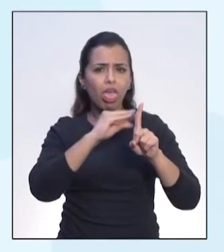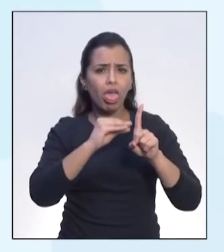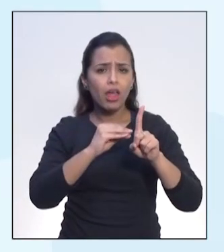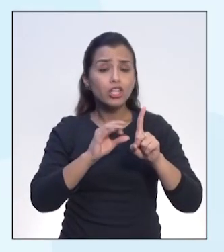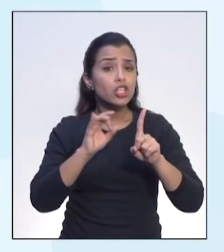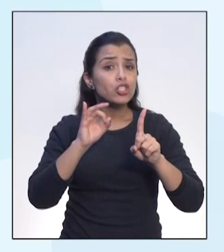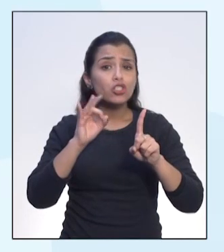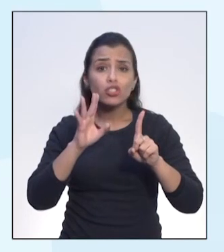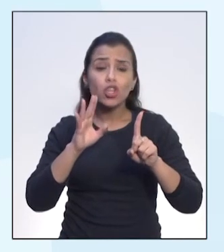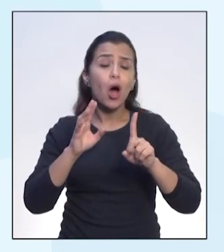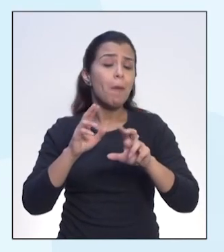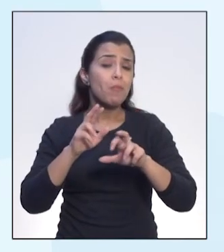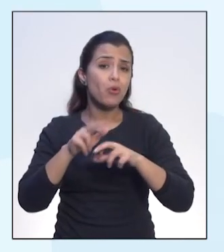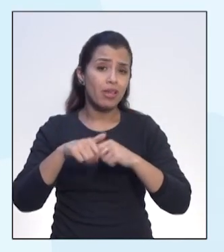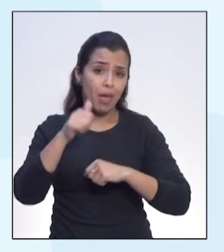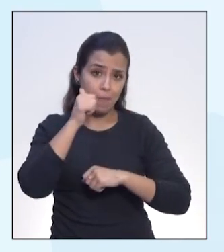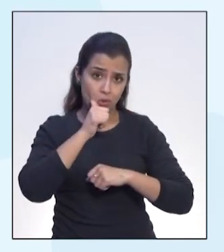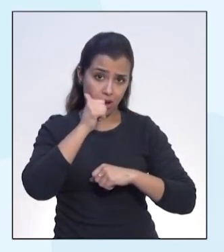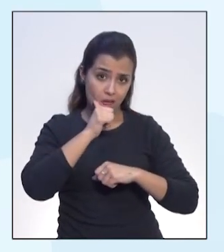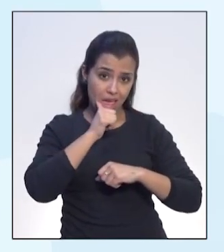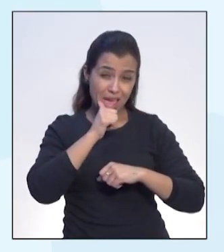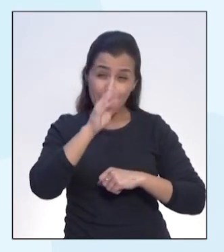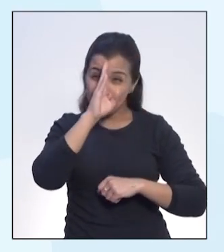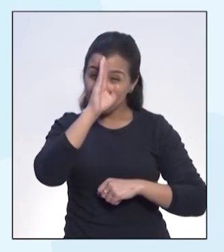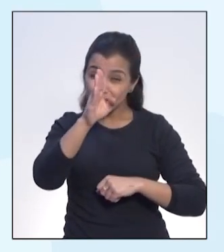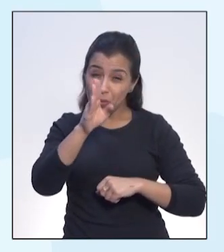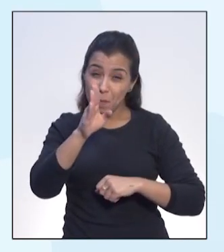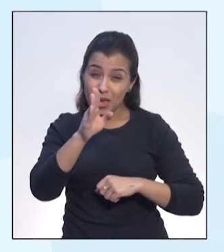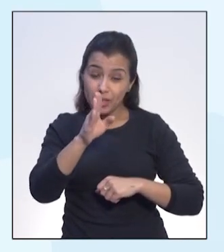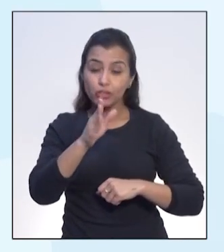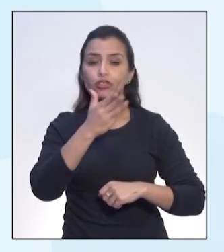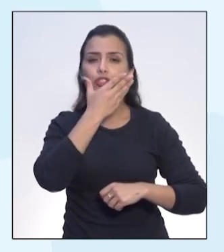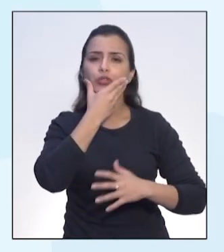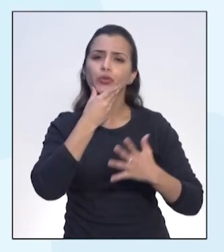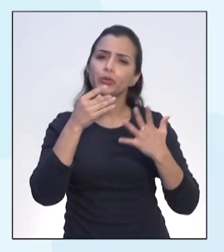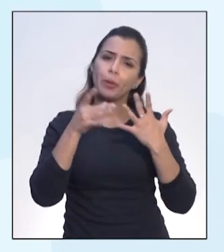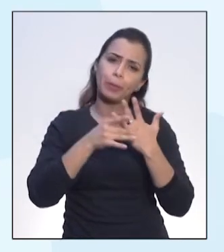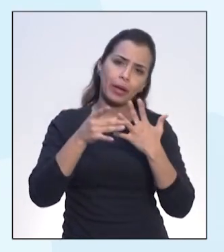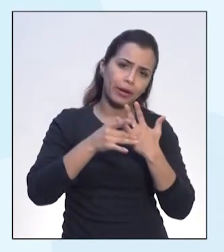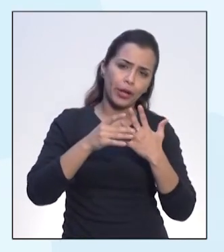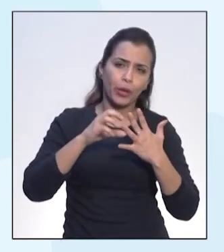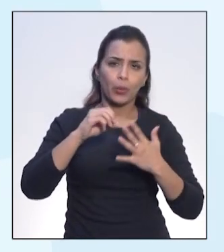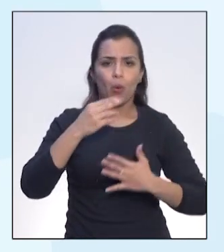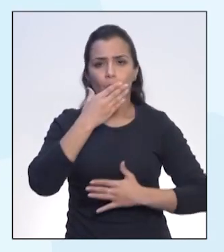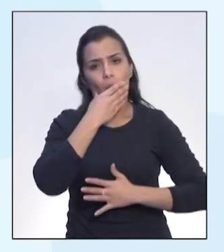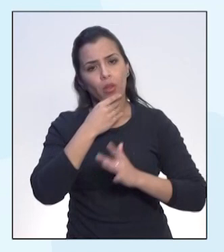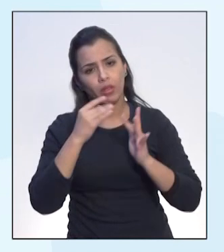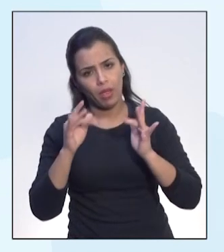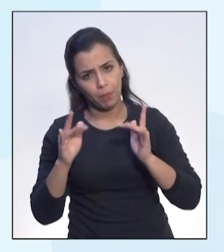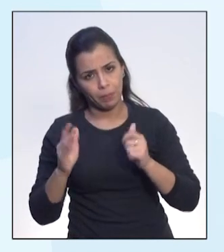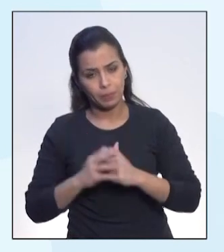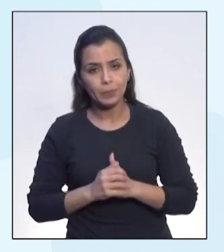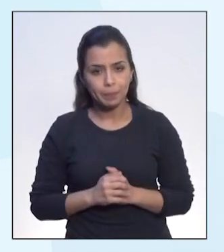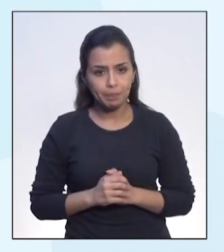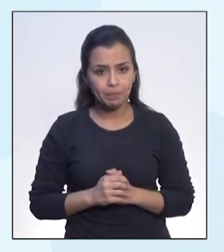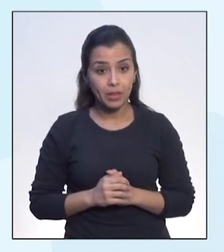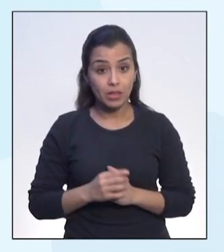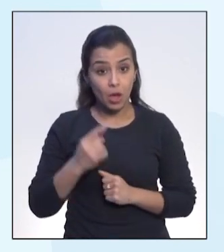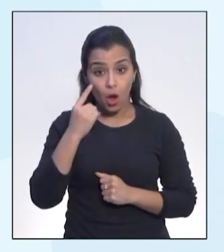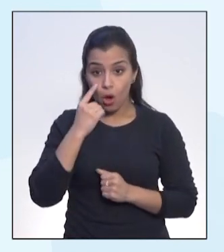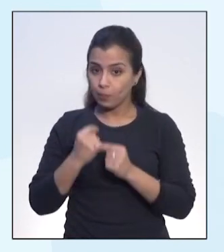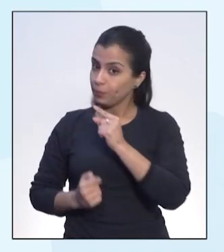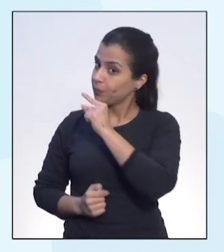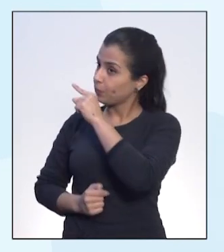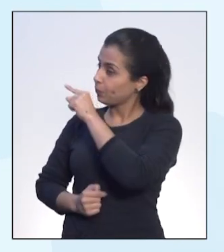seus parceiros e ex-parceiros. Então, nesse gráfico, vocês podem ver, na linha azul, né,